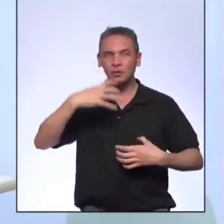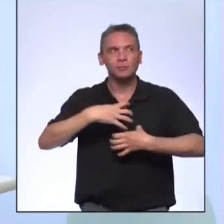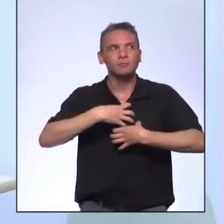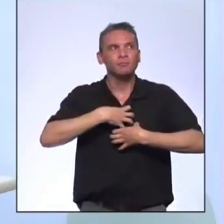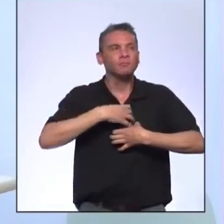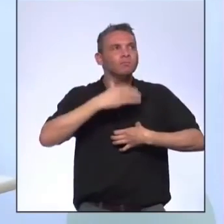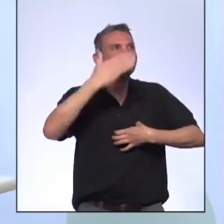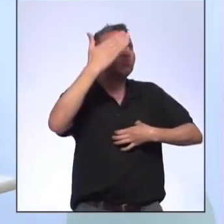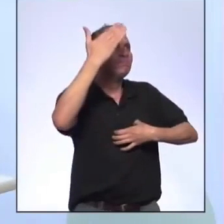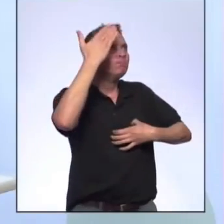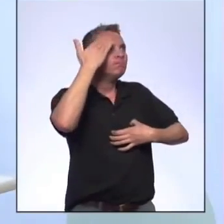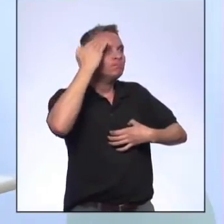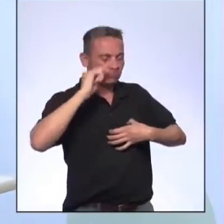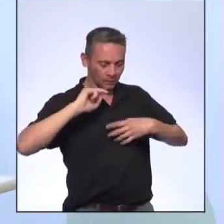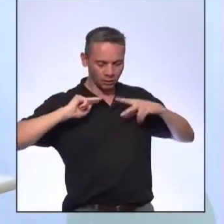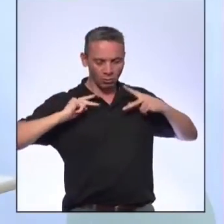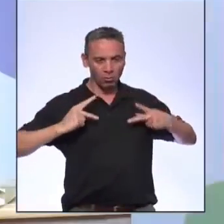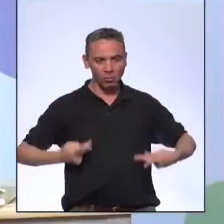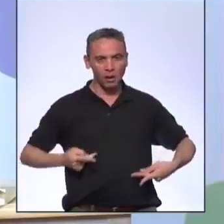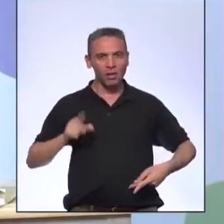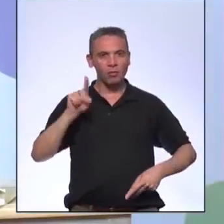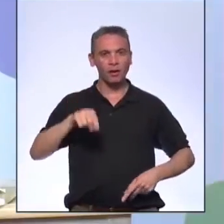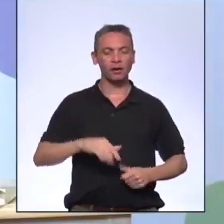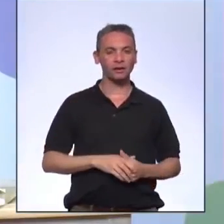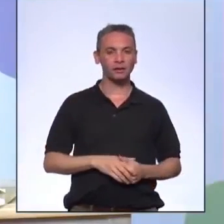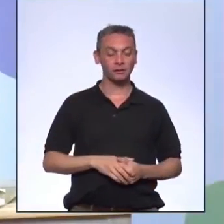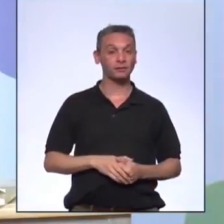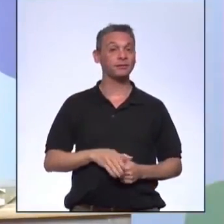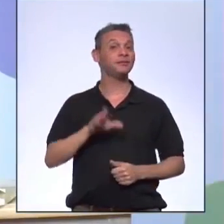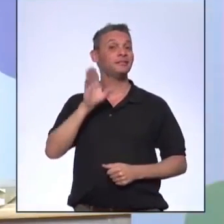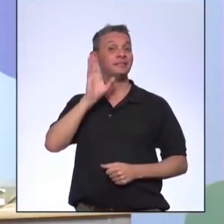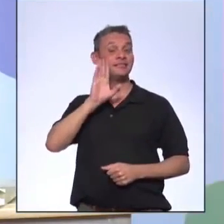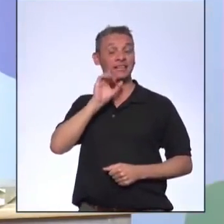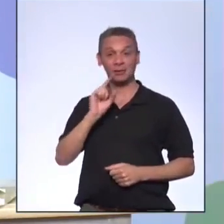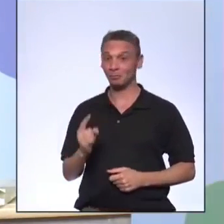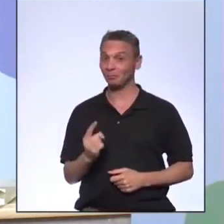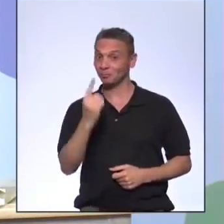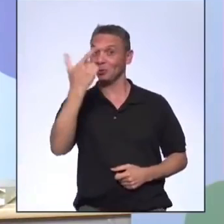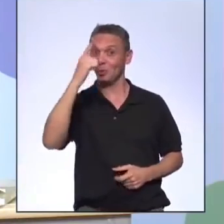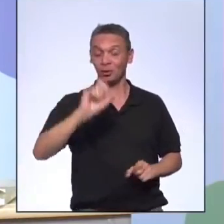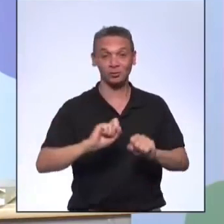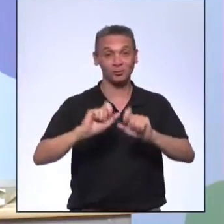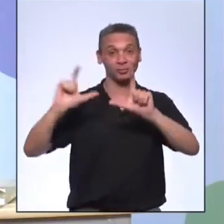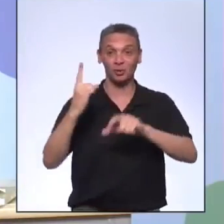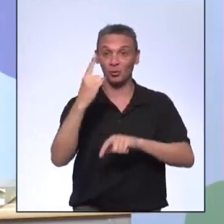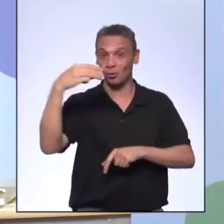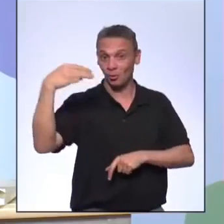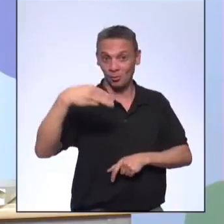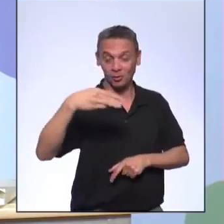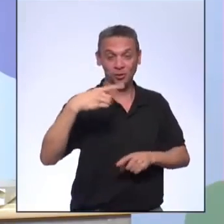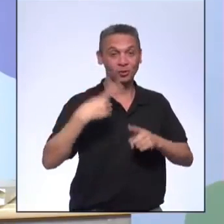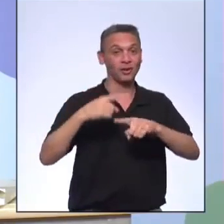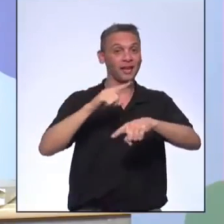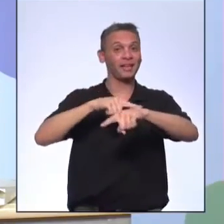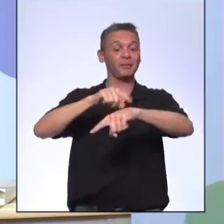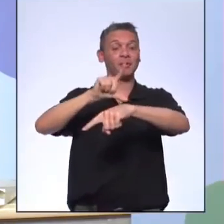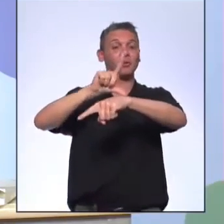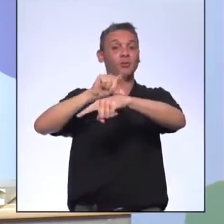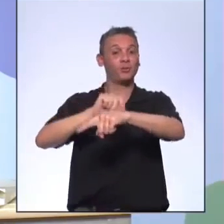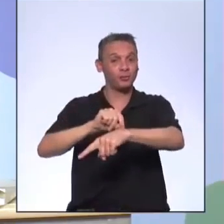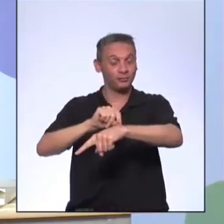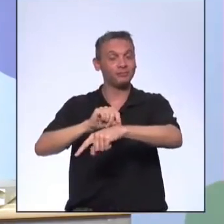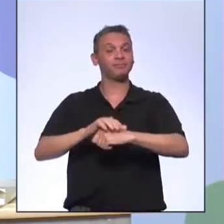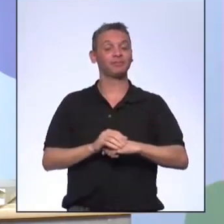um ser humano. Ai, que legal, gente. Eu tenho que correr. Vamos dar mais um. Eu vou dar 1 minutinho só, mas é por causa do tempo, tá, gente?